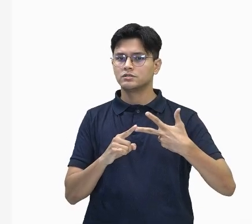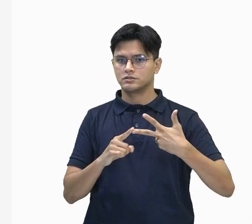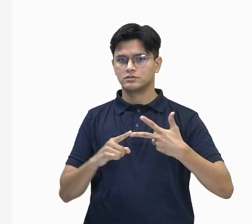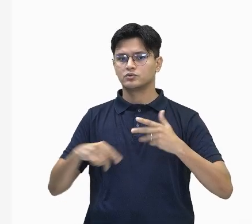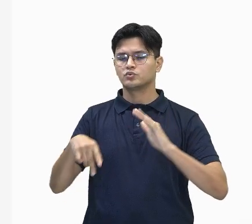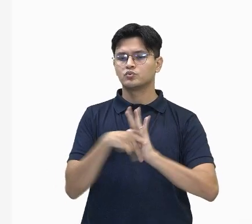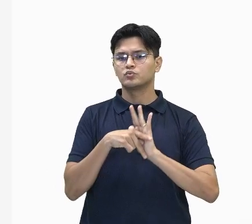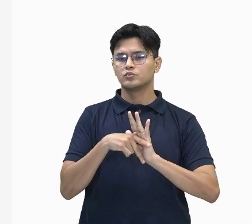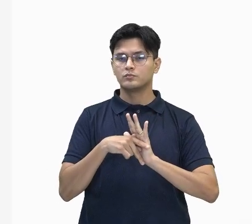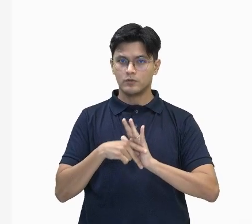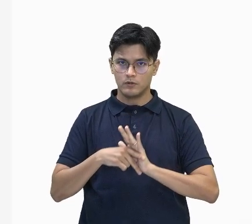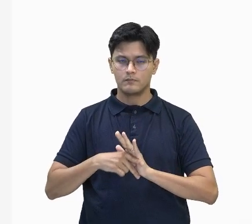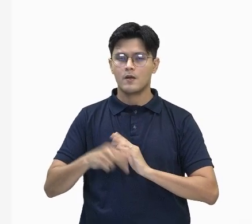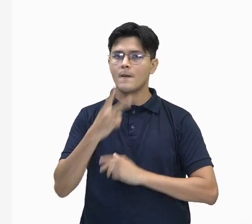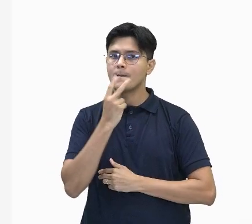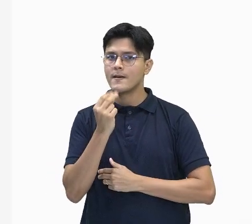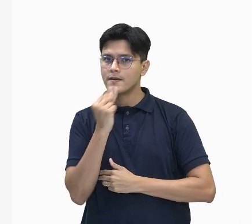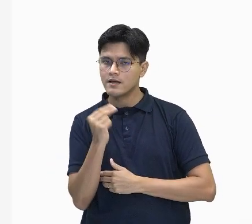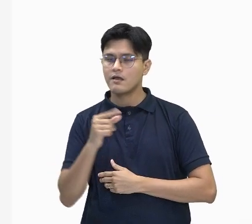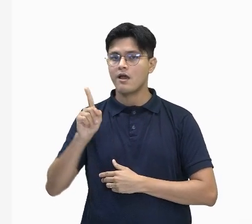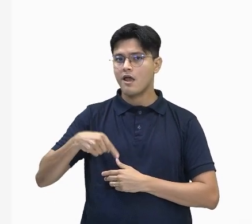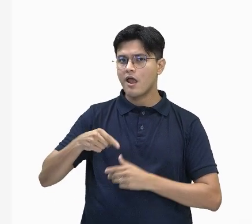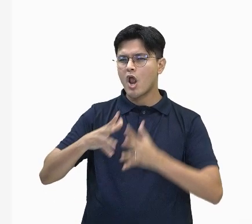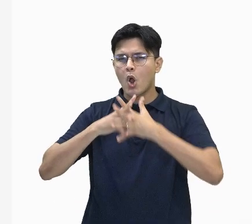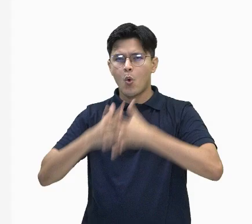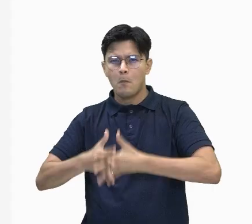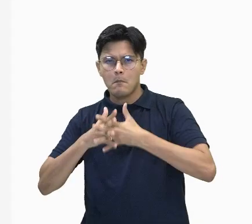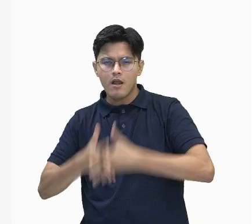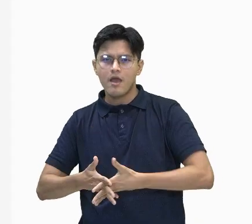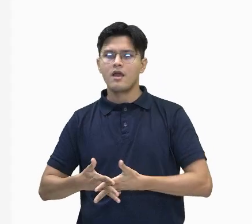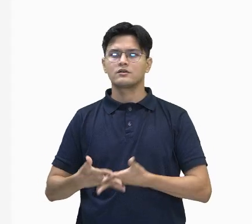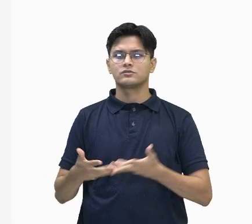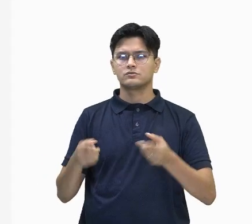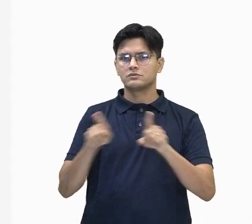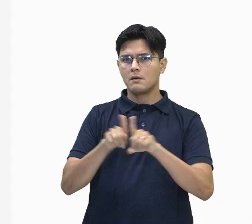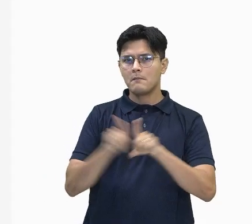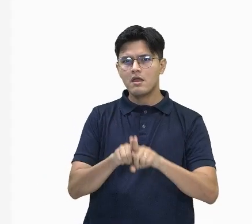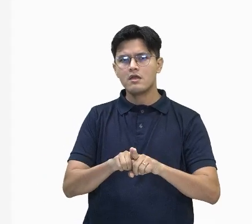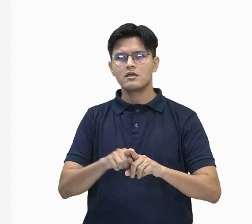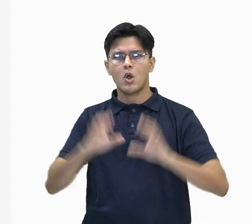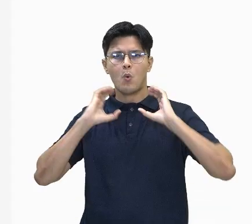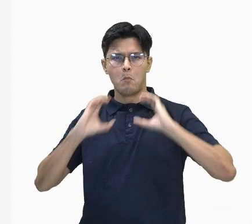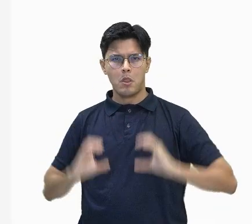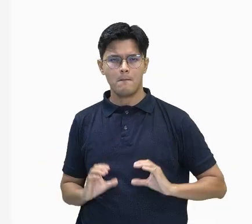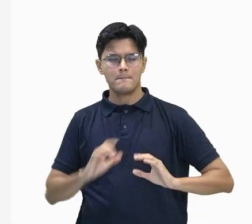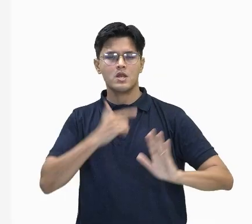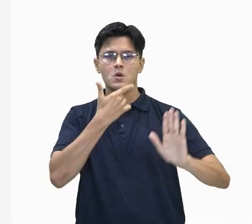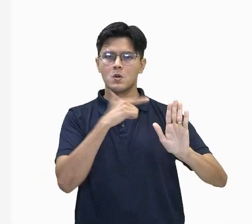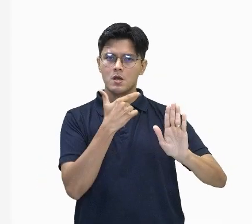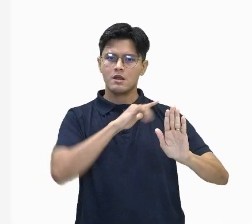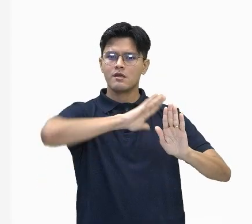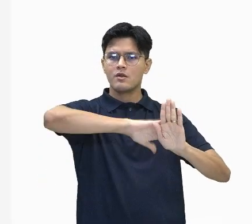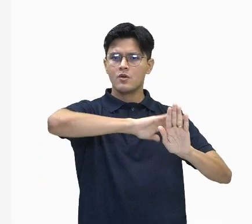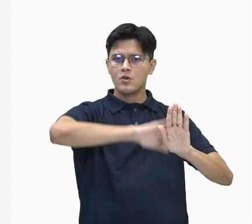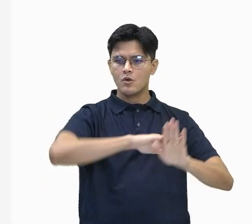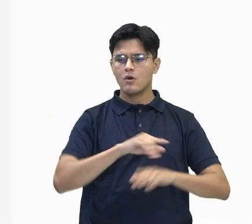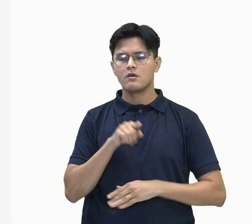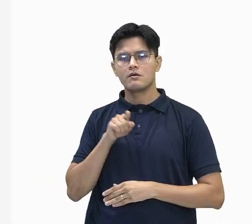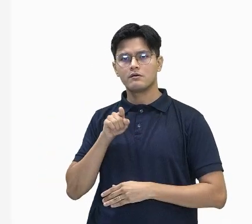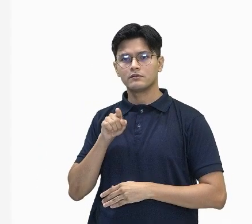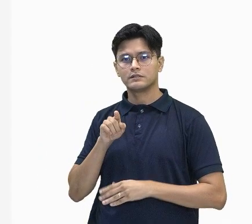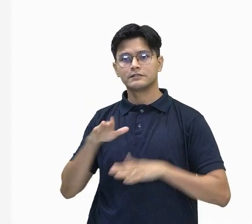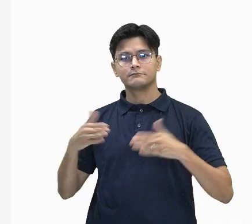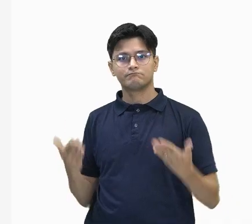machadianos são complexos, são irônicos, né? E ali eles vão contar a